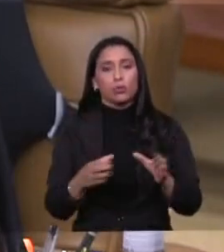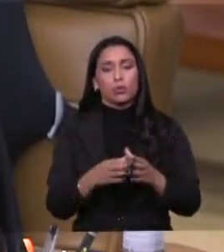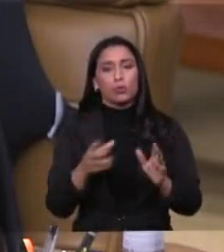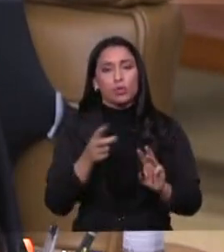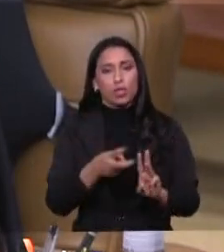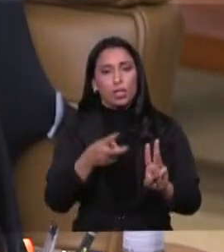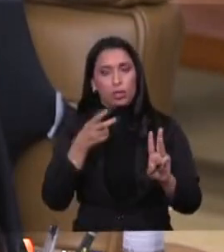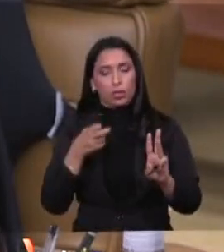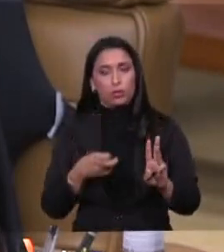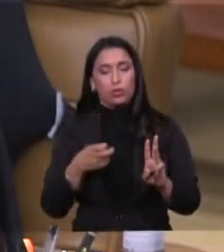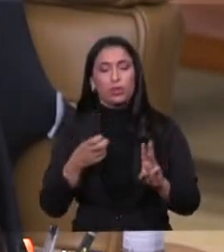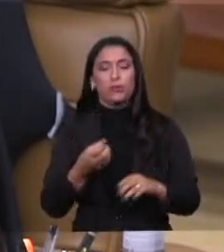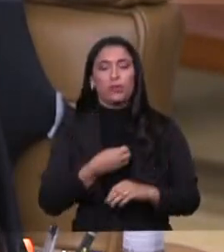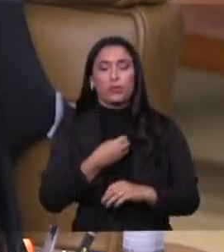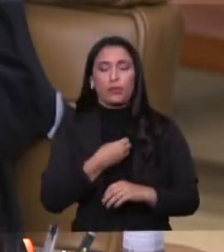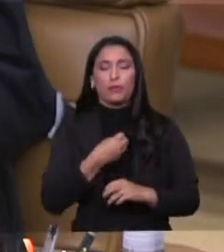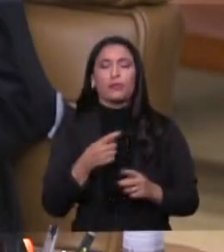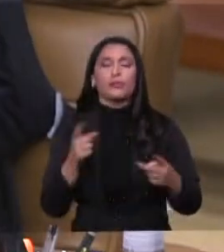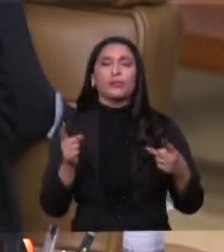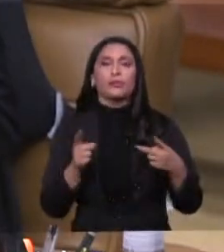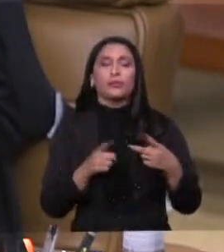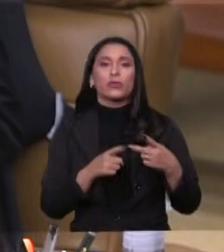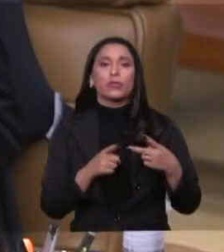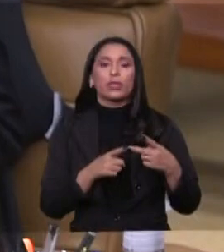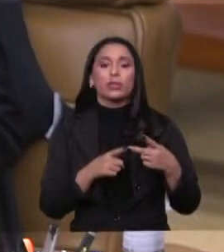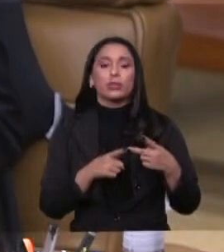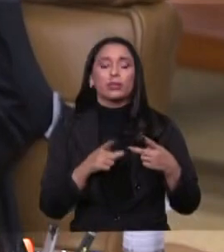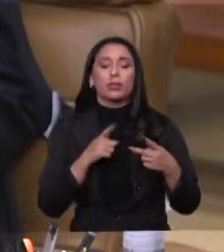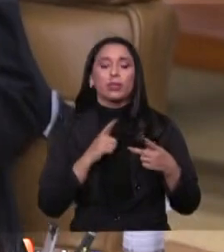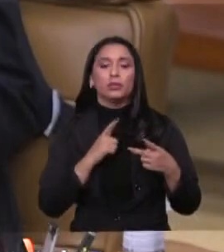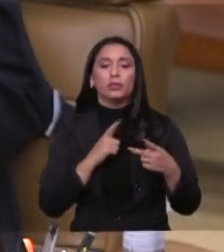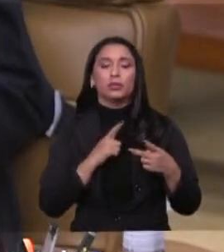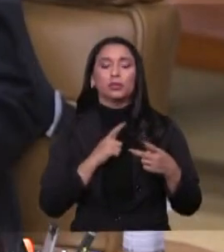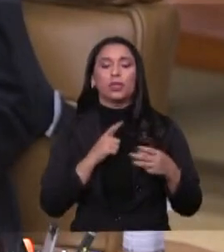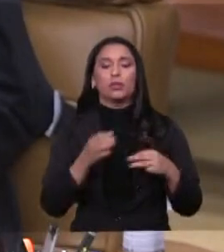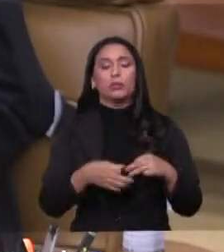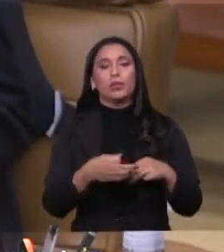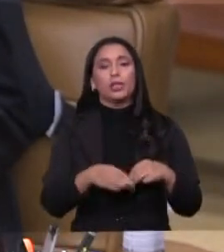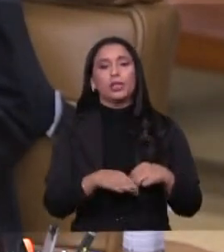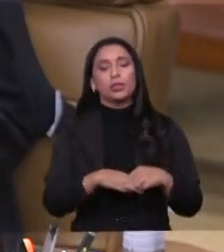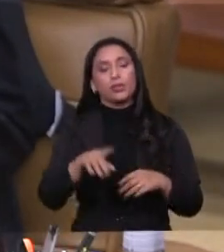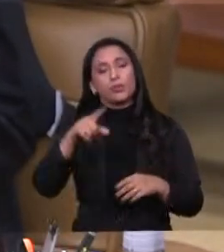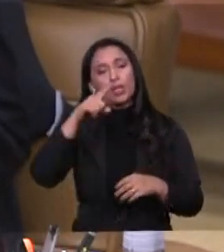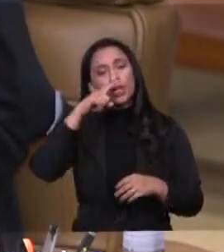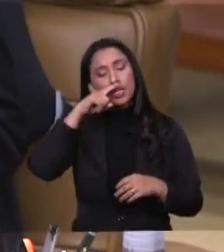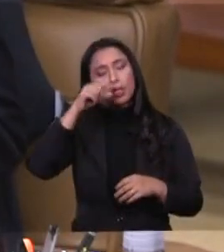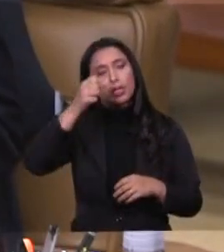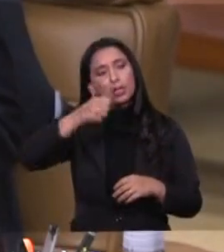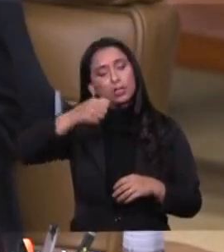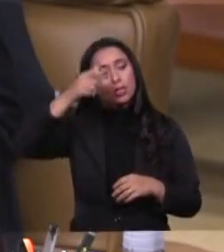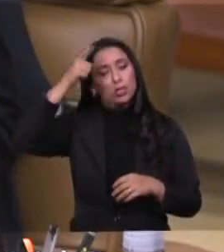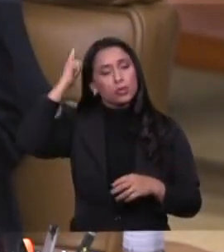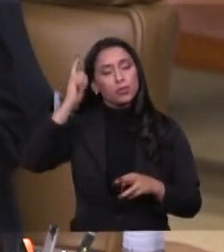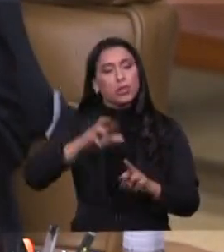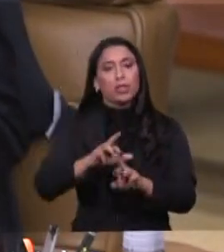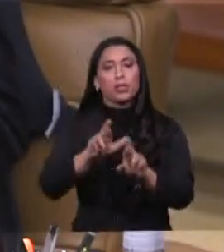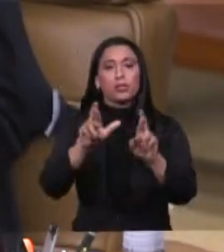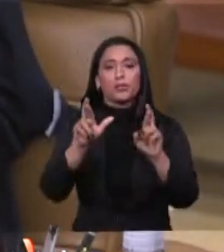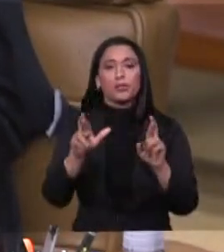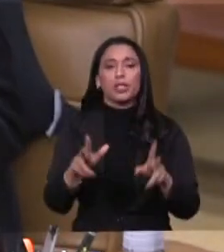indígena. Dois, também idêntico ao ministro Edson Fachin e Alexandre de Moraes,